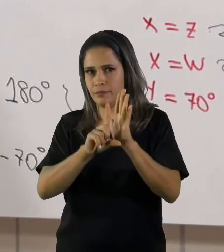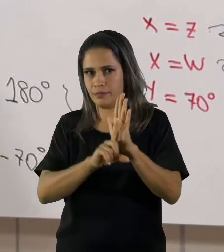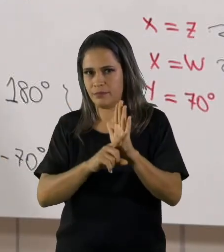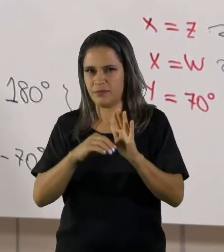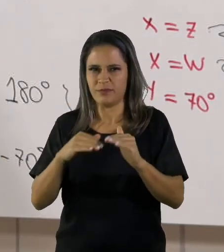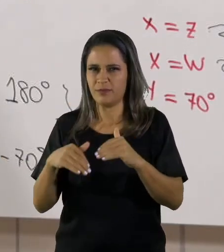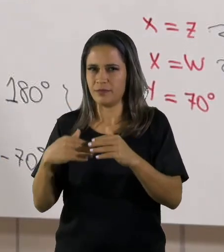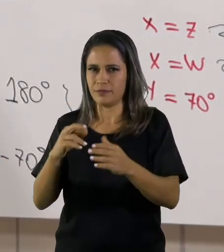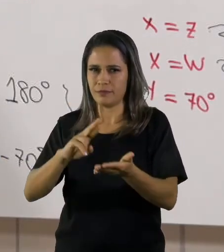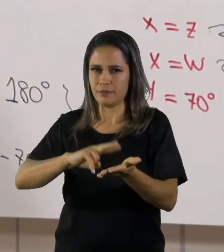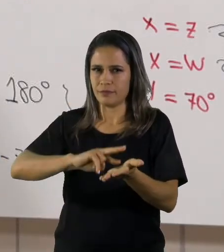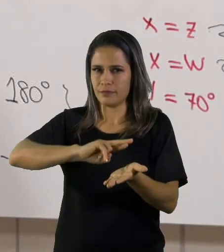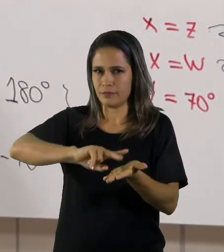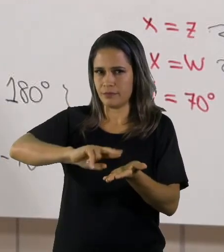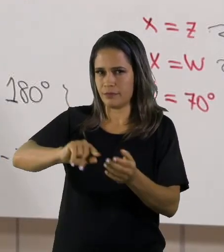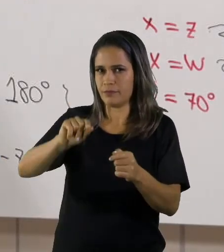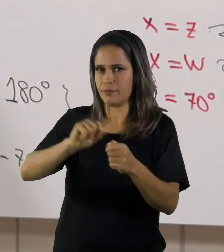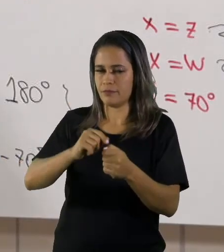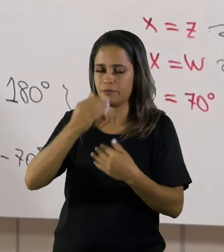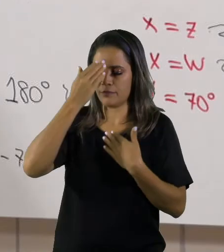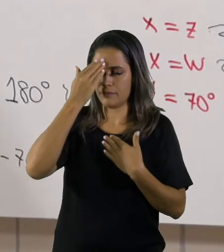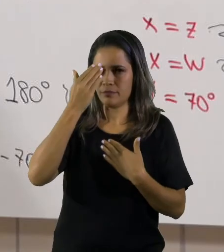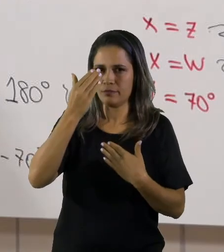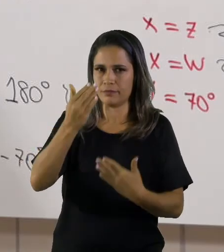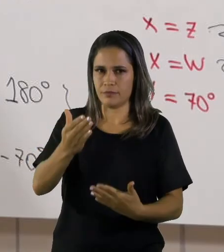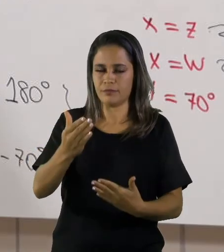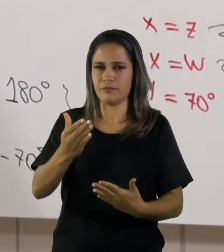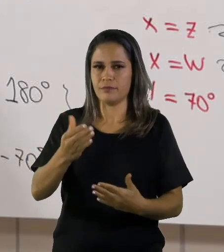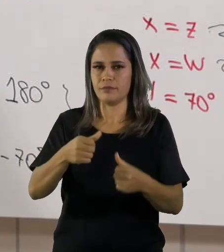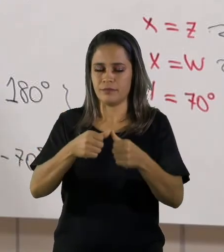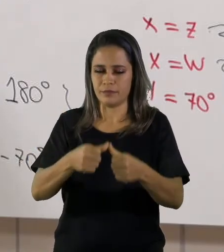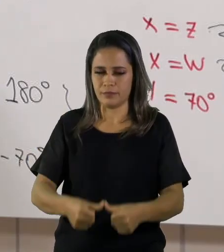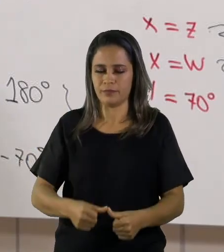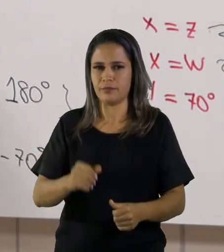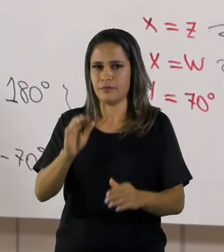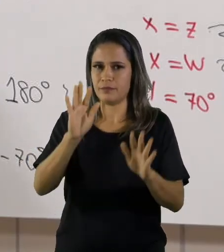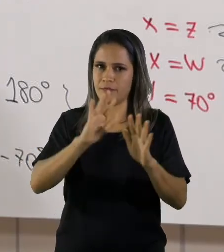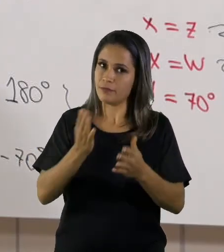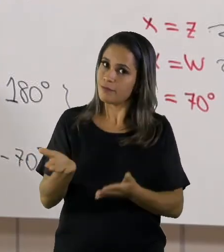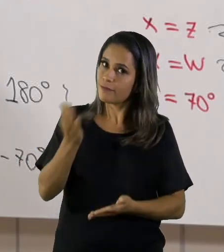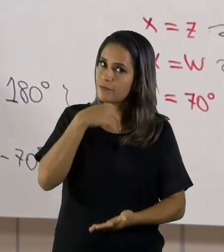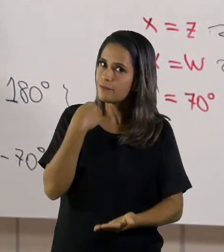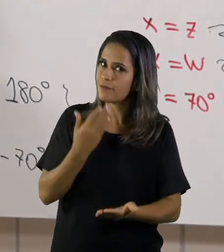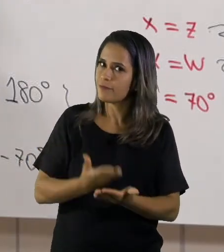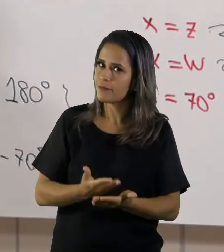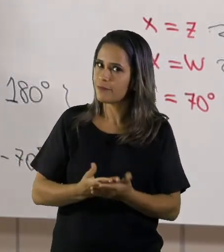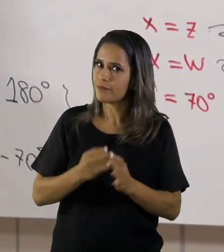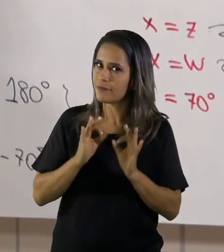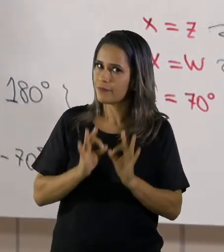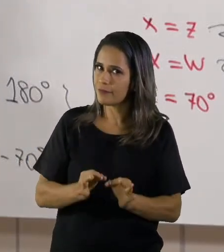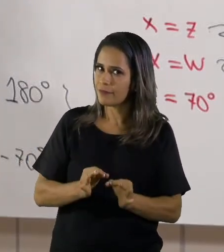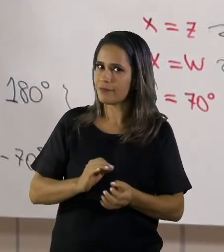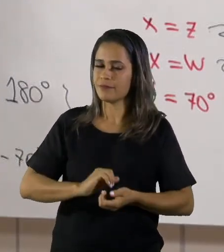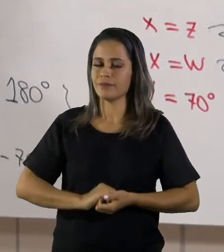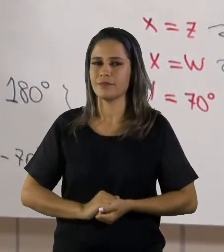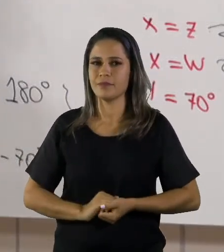de fazer. Ok? Muito obrigado por estar com vocês e vamos estudar, certo? Beleza.